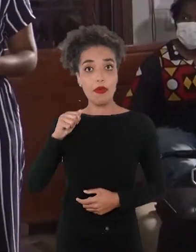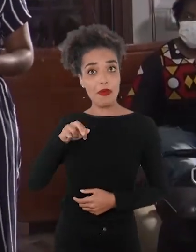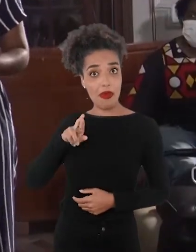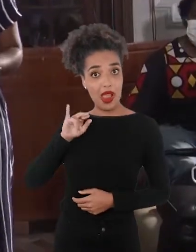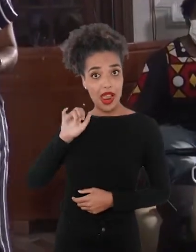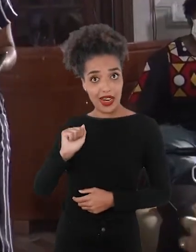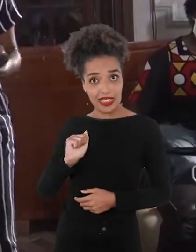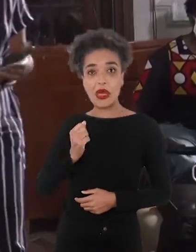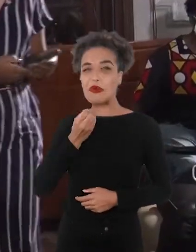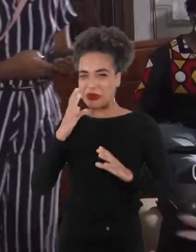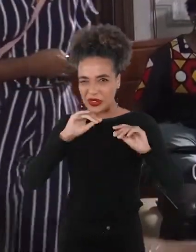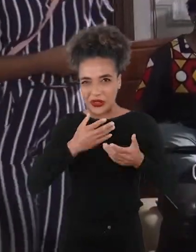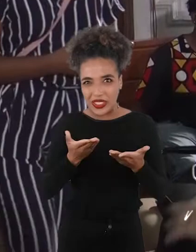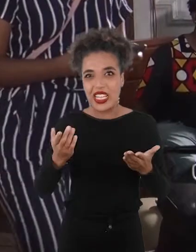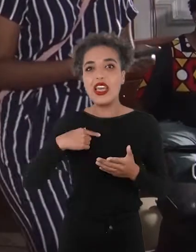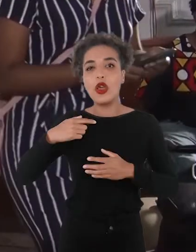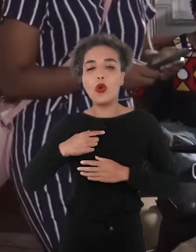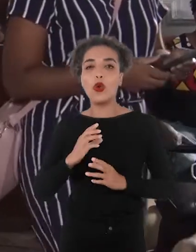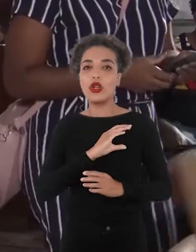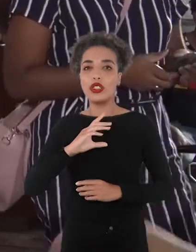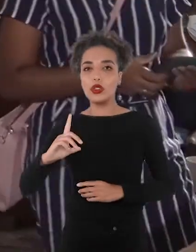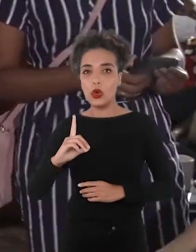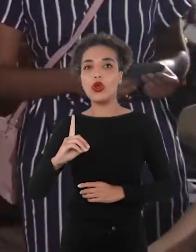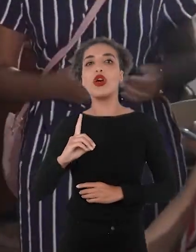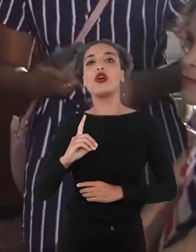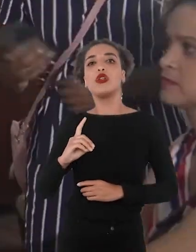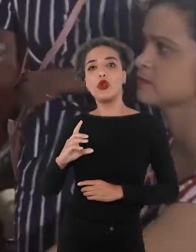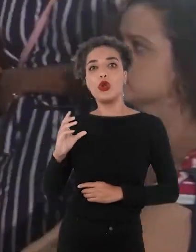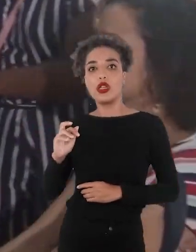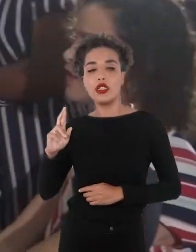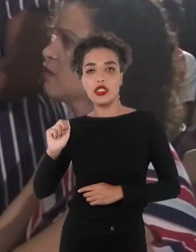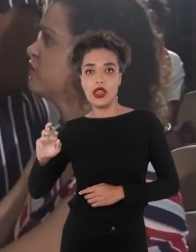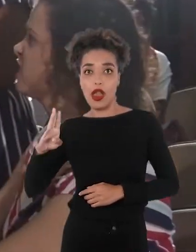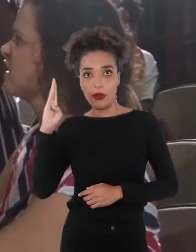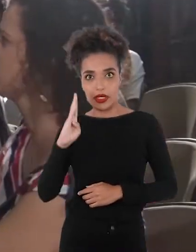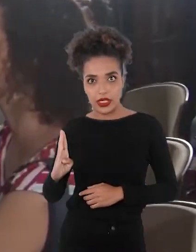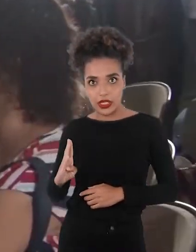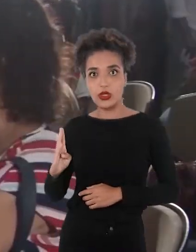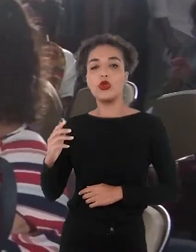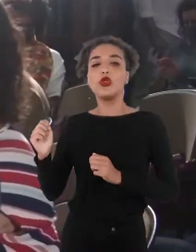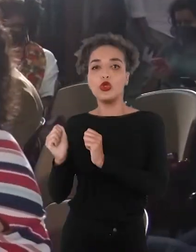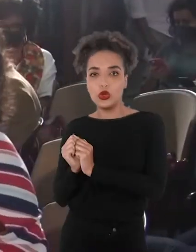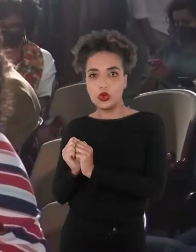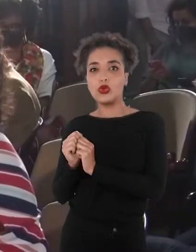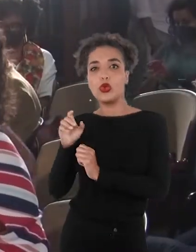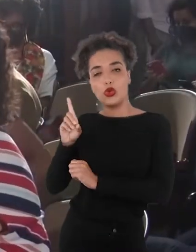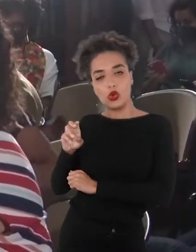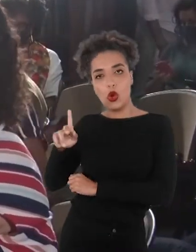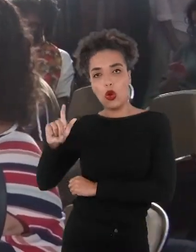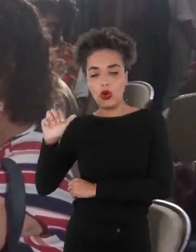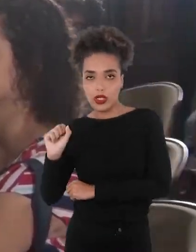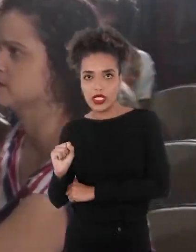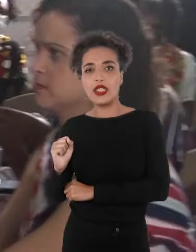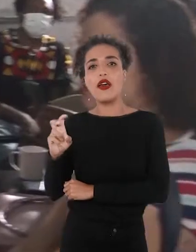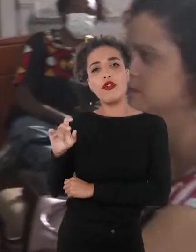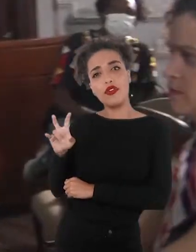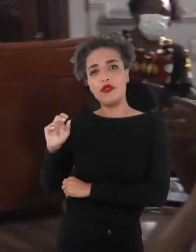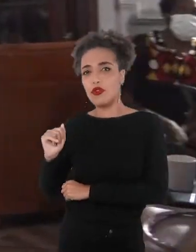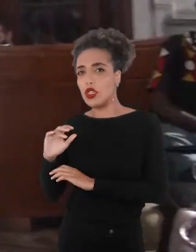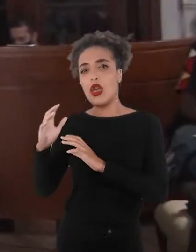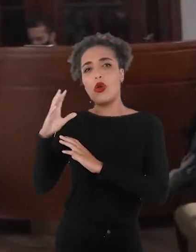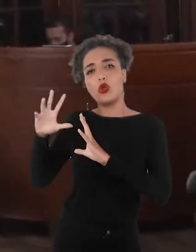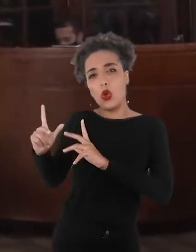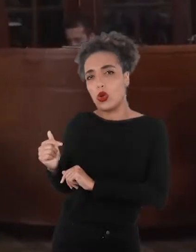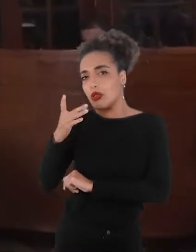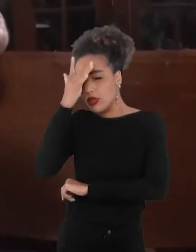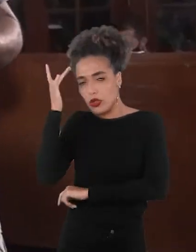eu sou coordenadora do Criar Brasil, com essa equipe aqui maravilhosa, Douglas, junto com ele, a Mari, a Vivi e todas as outras pessoas que